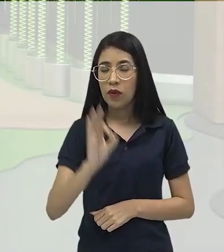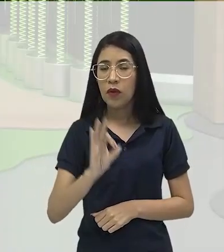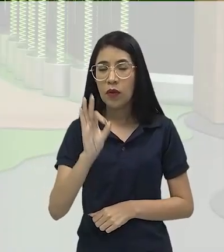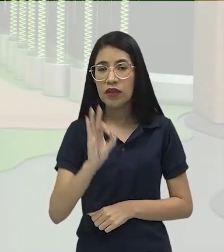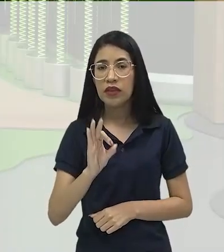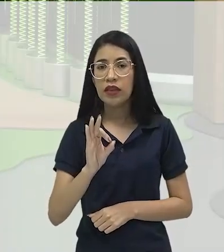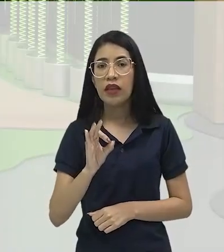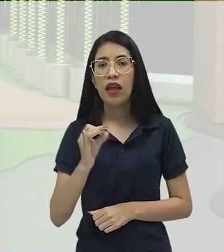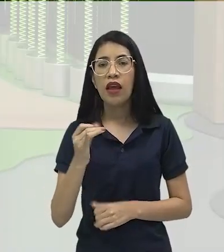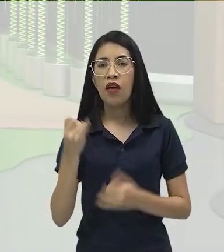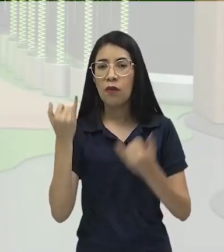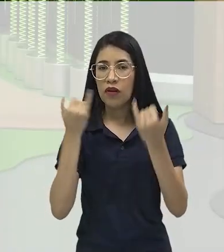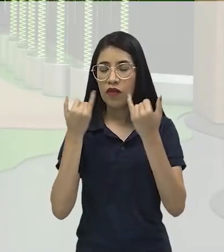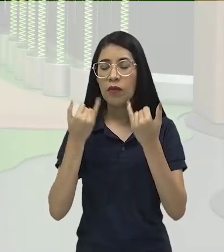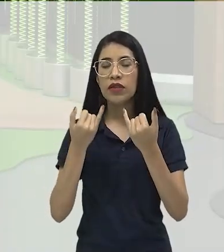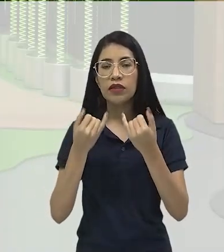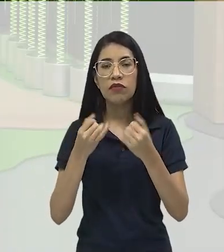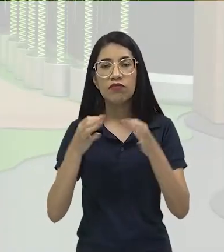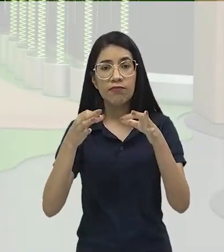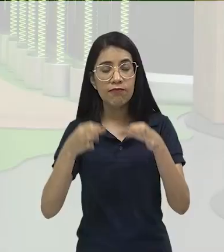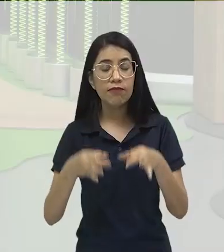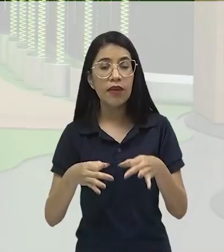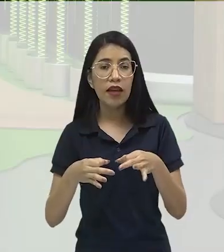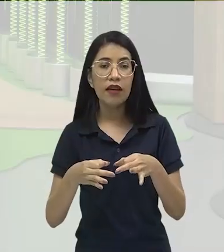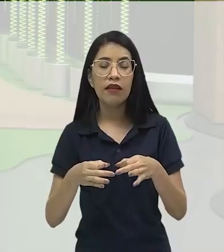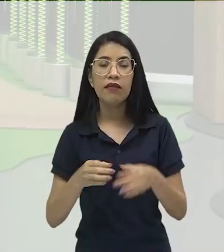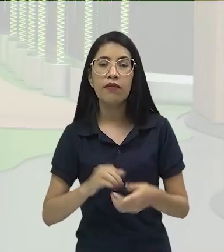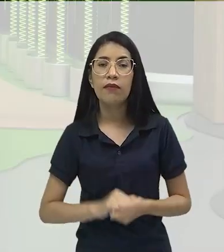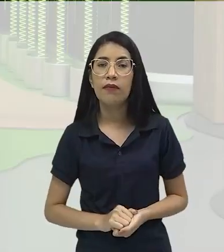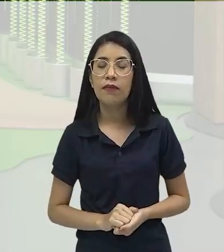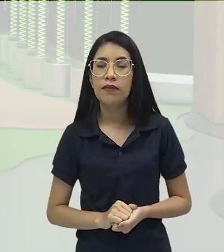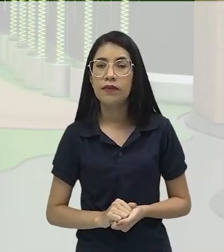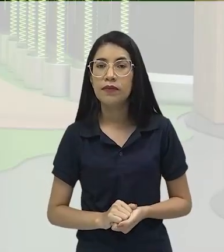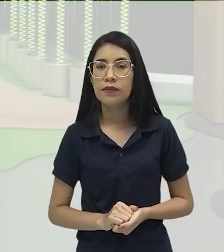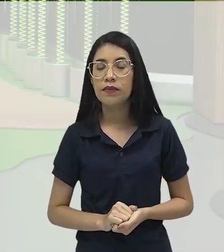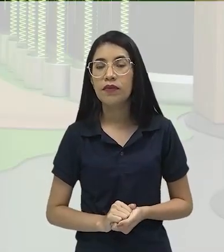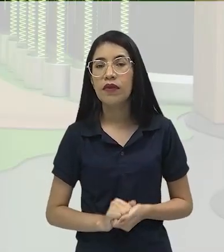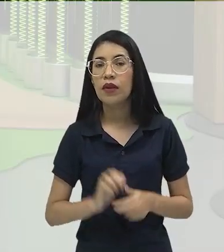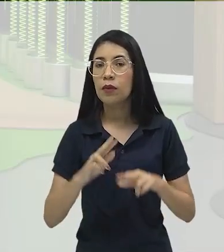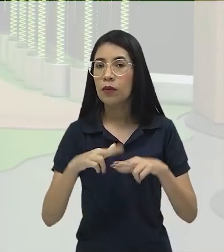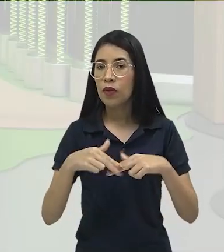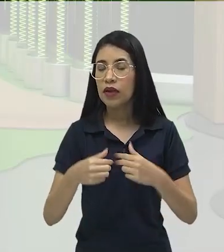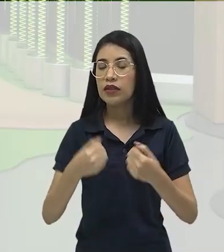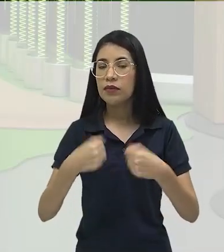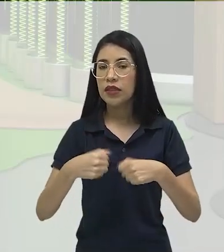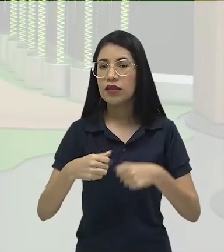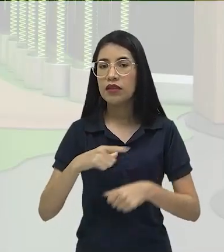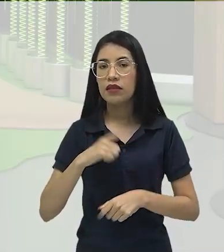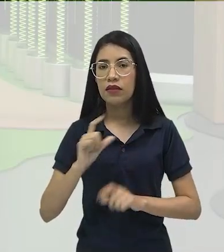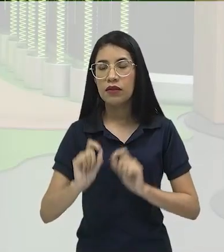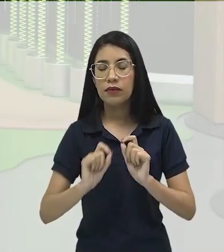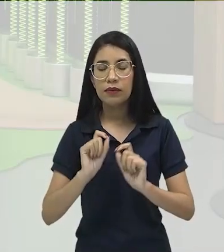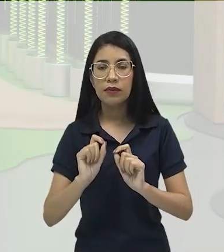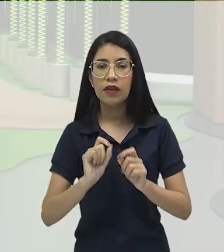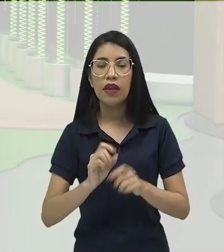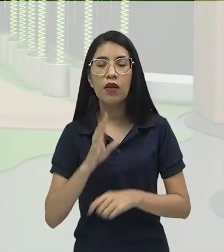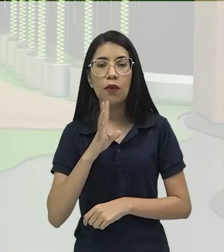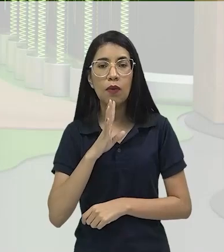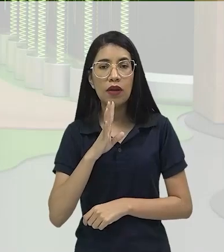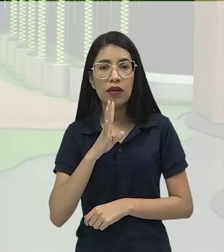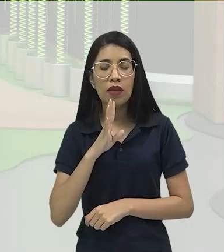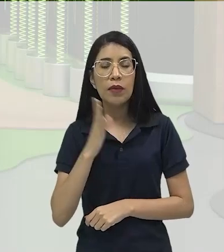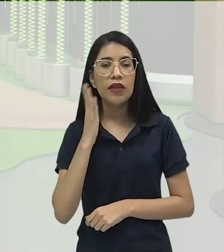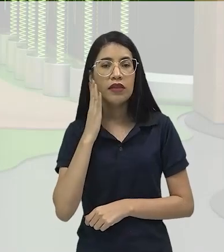dado, é uma certeza muito grande, né? É um dado muito alto. E é por isso que a gente precisa conhecer